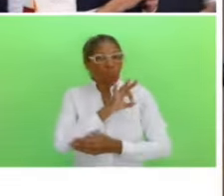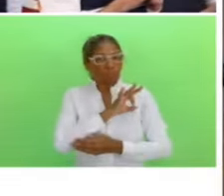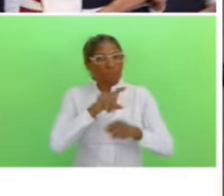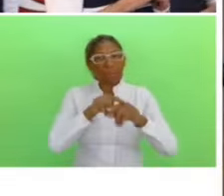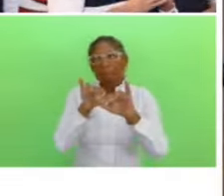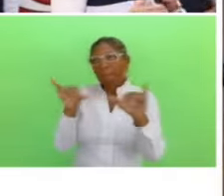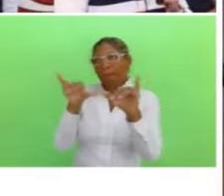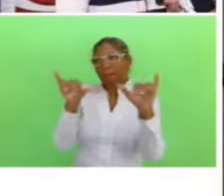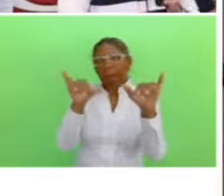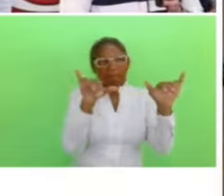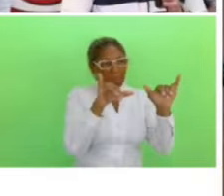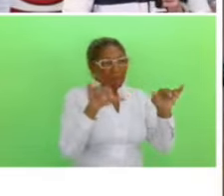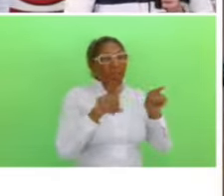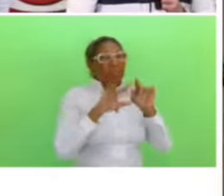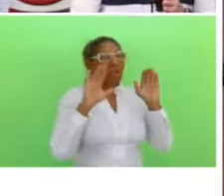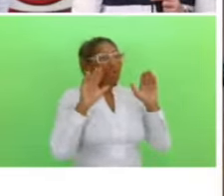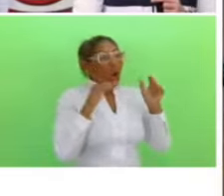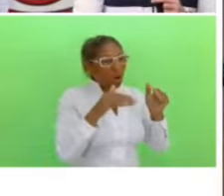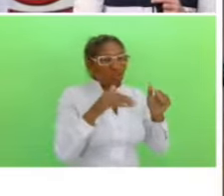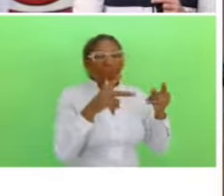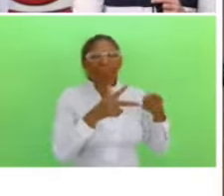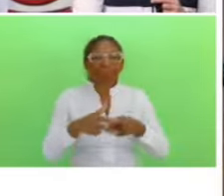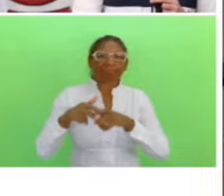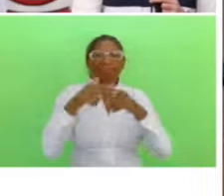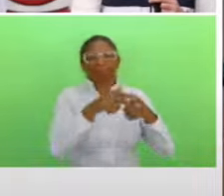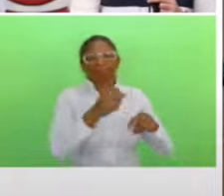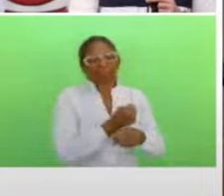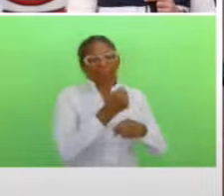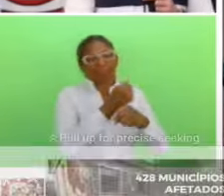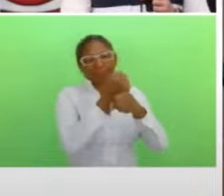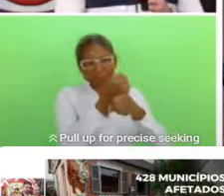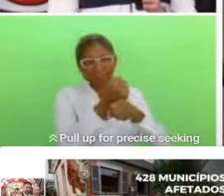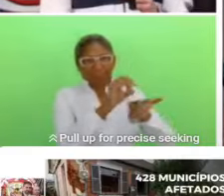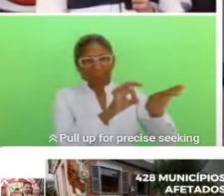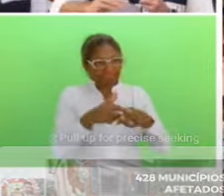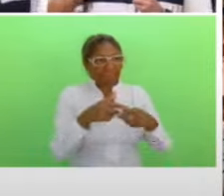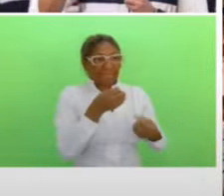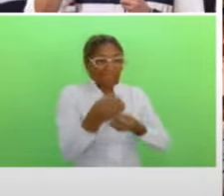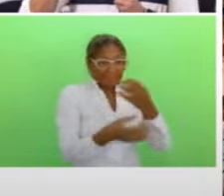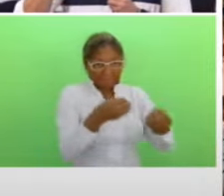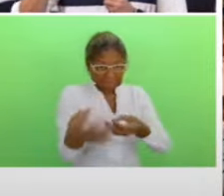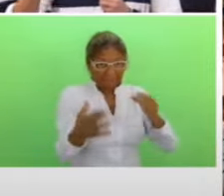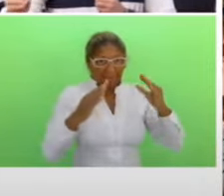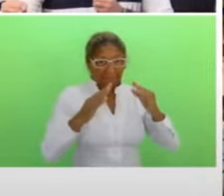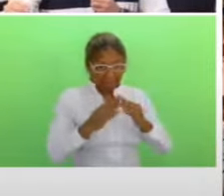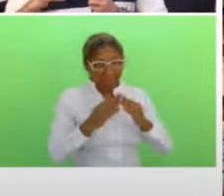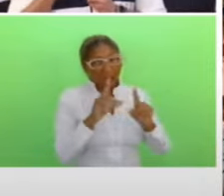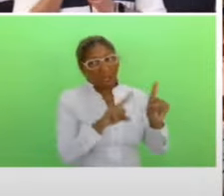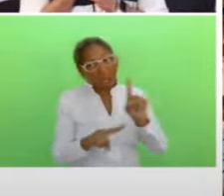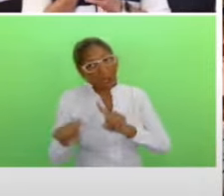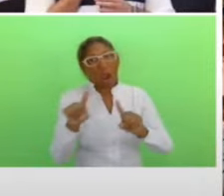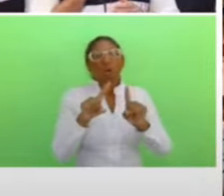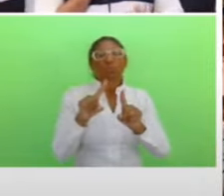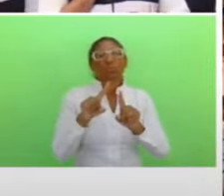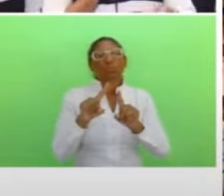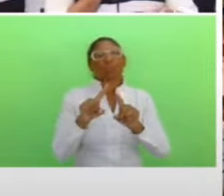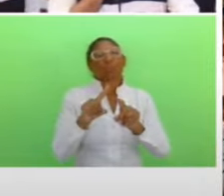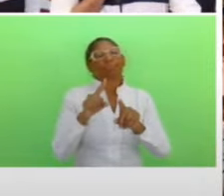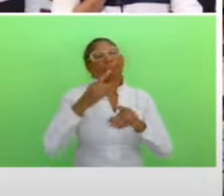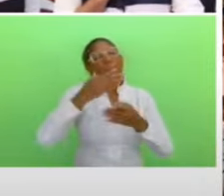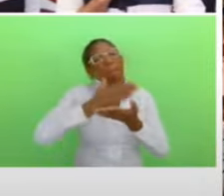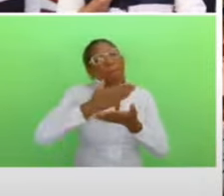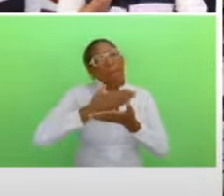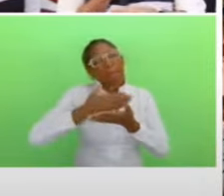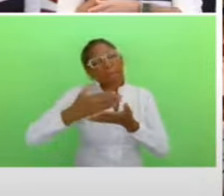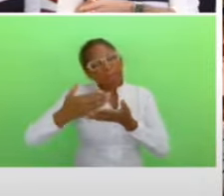animais resgatados a questão da das rodovias também que já foram interditadas né de as que já já já estão sendo reconstruídas é